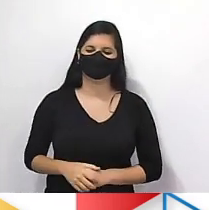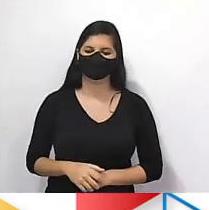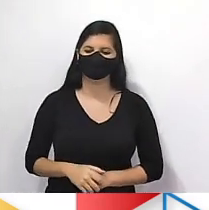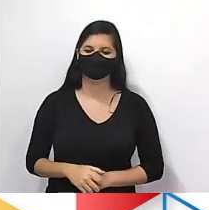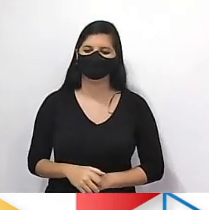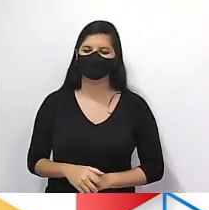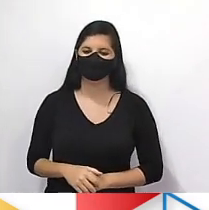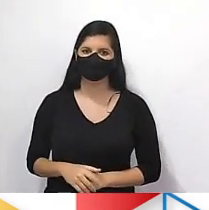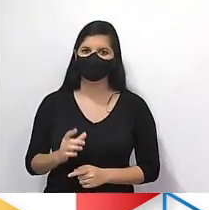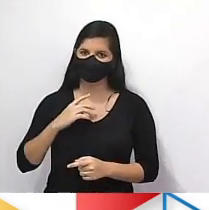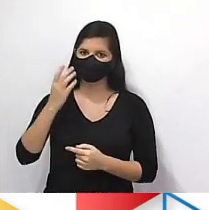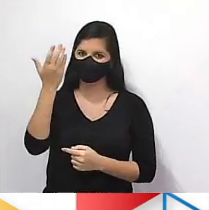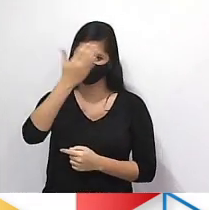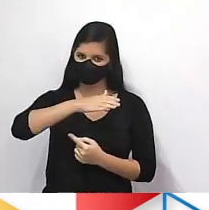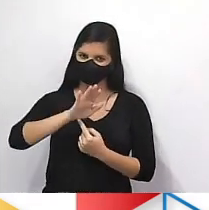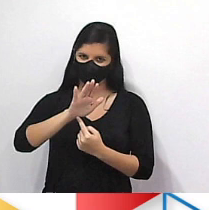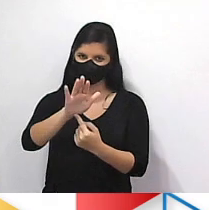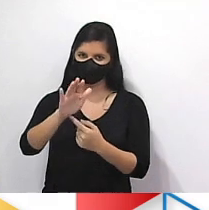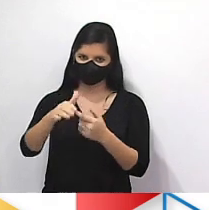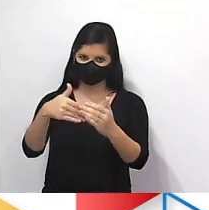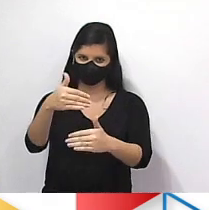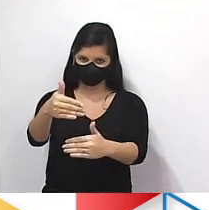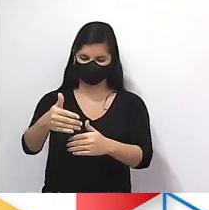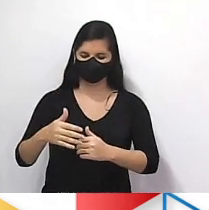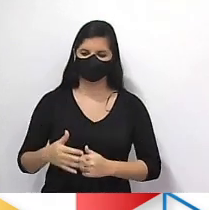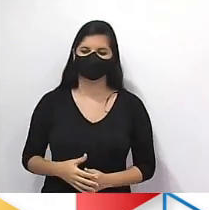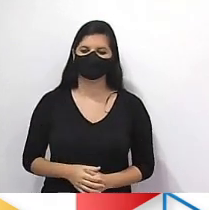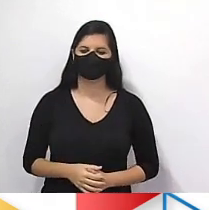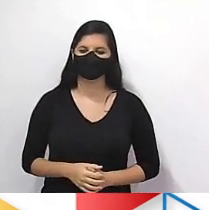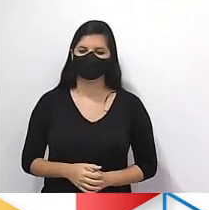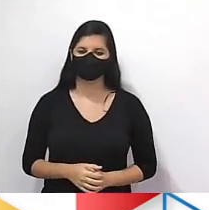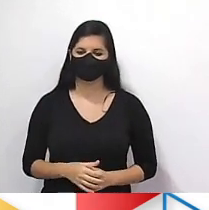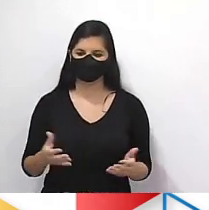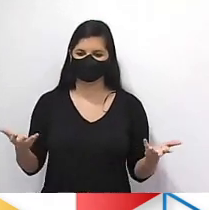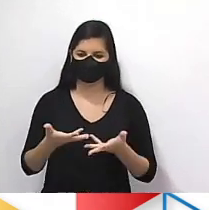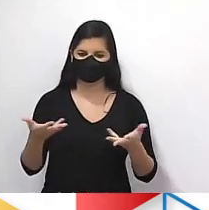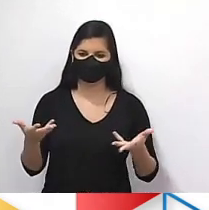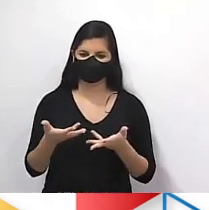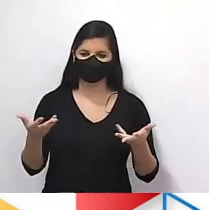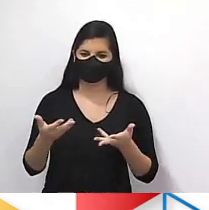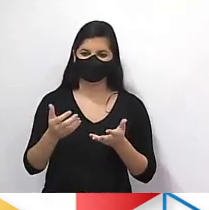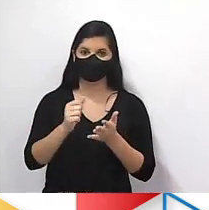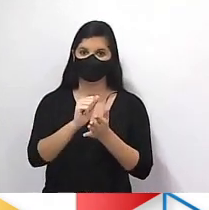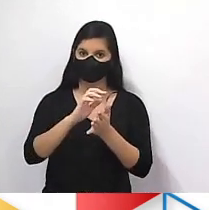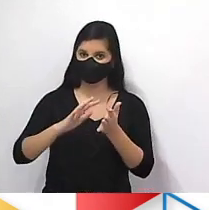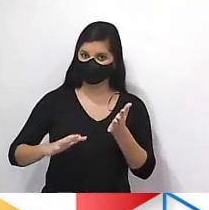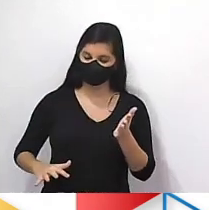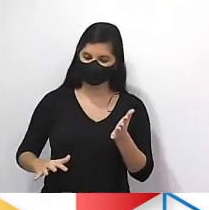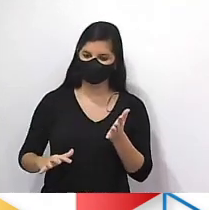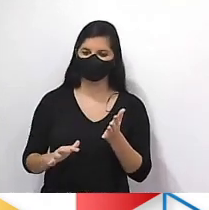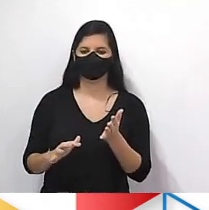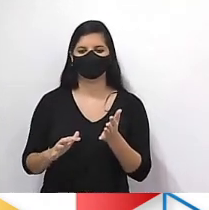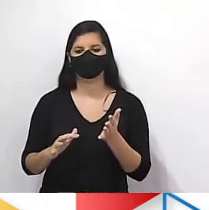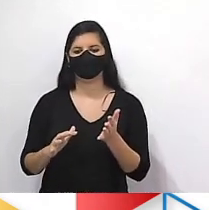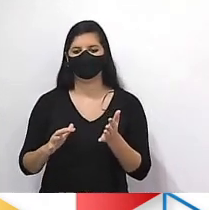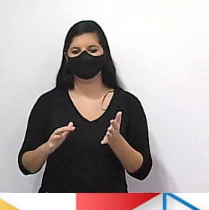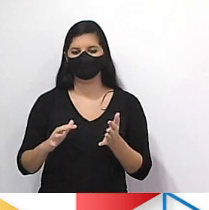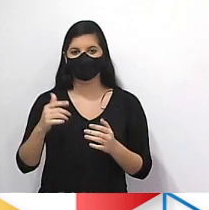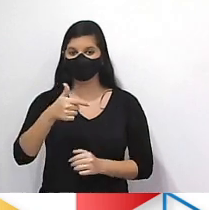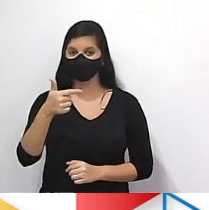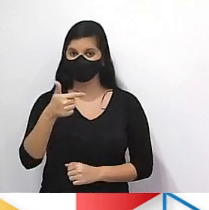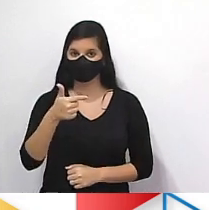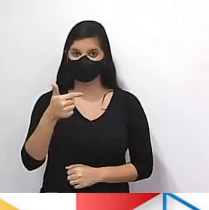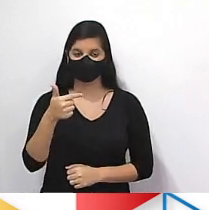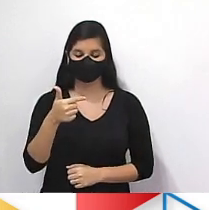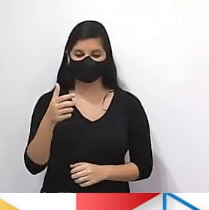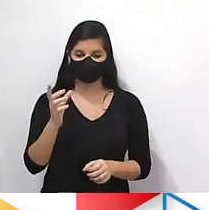E a gente vai te mostrar essa técnica já já. Fica aí com a gente. Se liga agora que a gente vai resolver a atividade. Segunda atividade